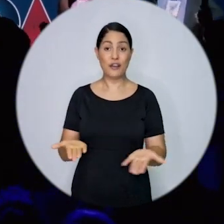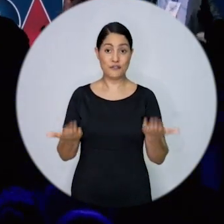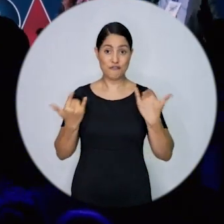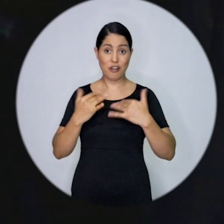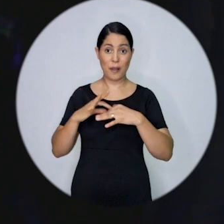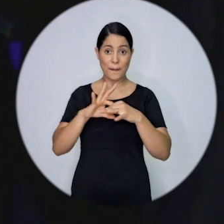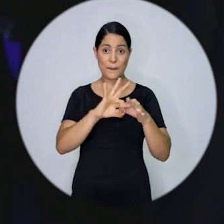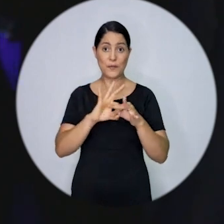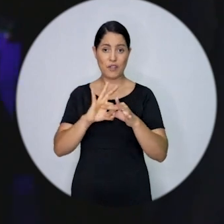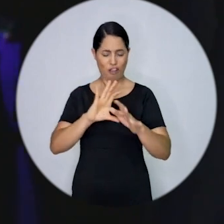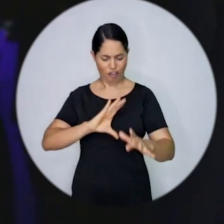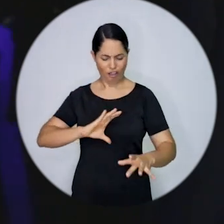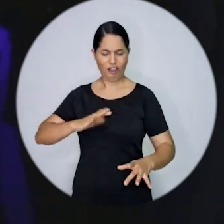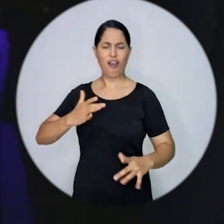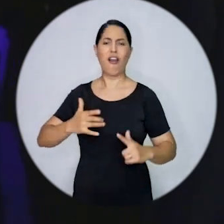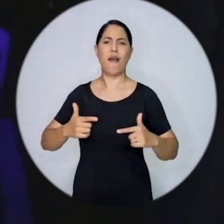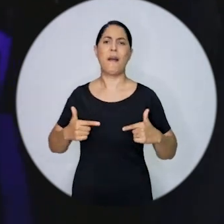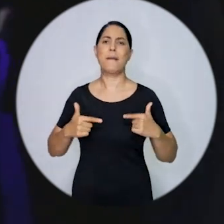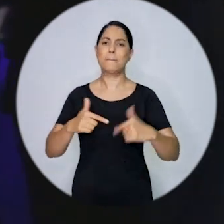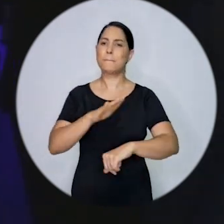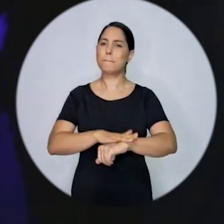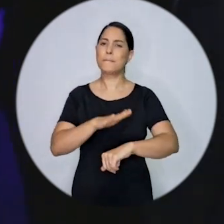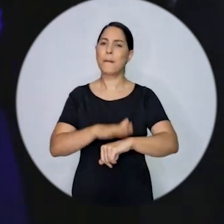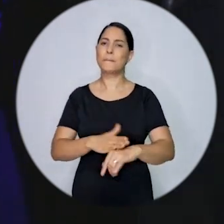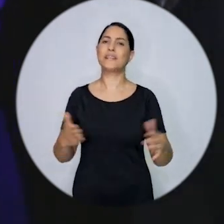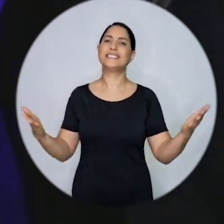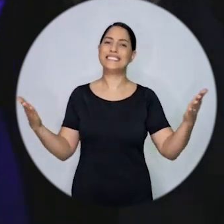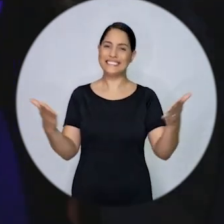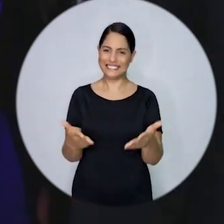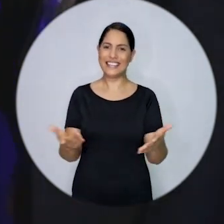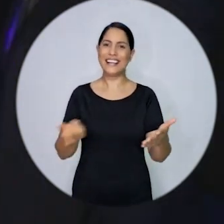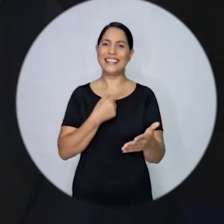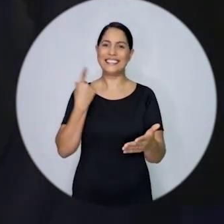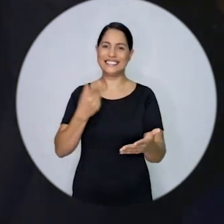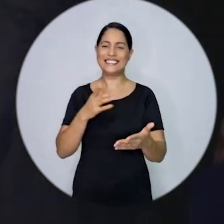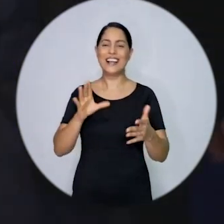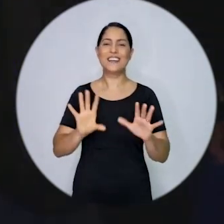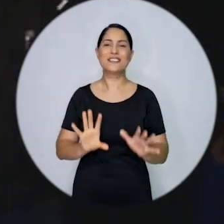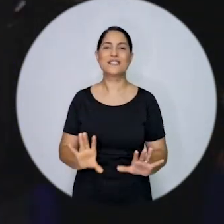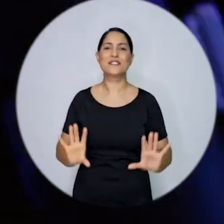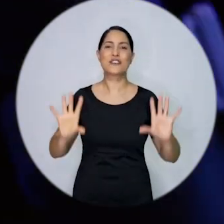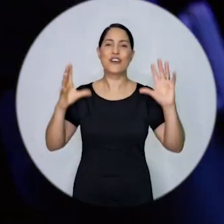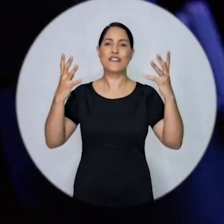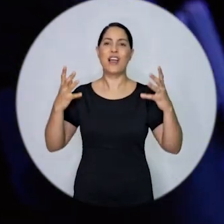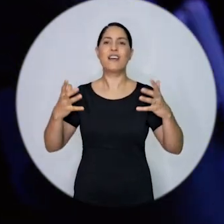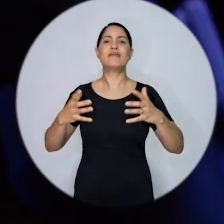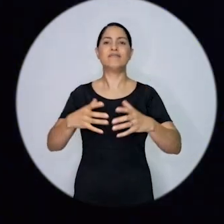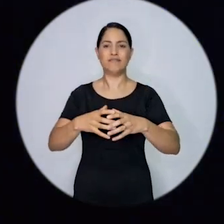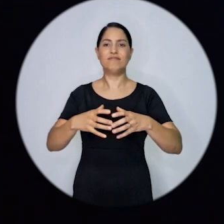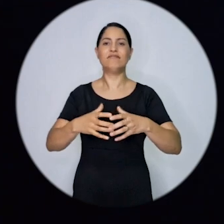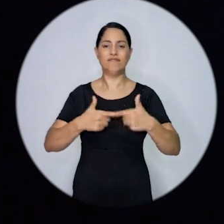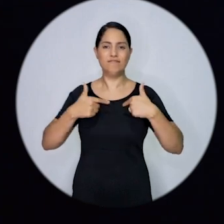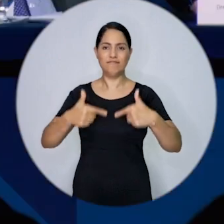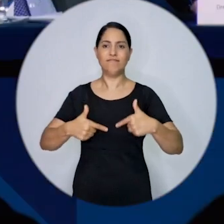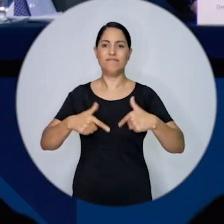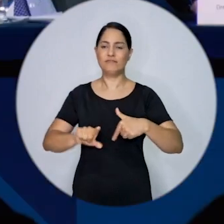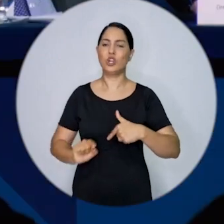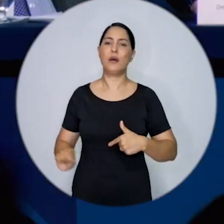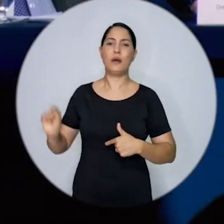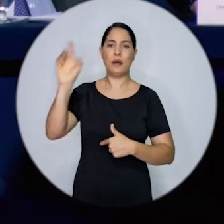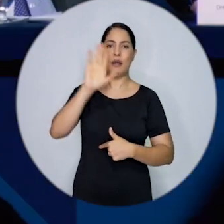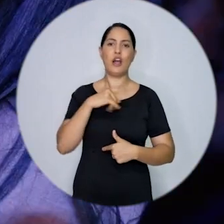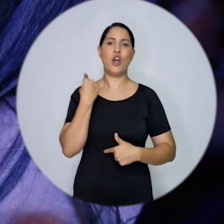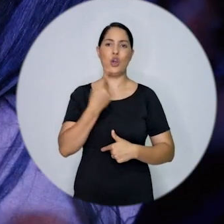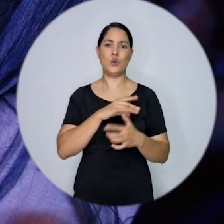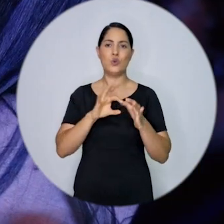brasileira. Com união, com muito encorajamento, e este é o momento, a Conferência Nacional, de unirmos a nossa voz por todas